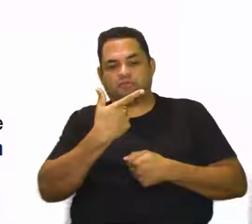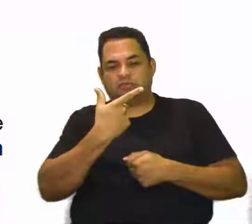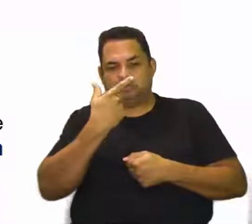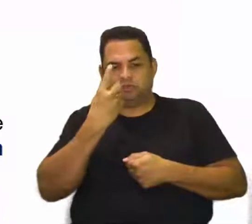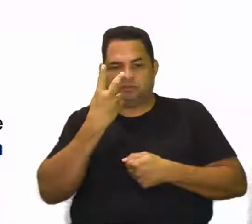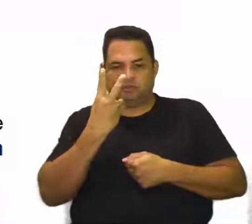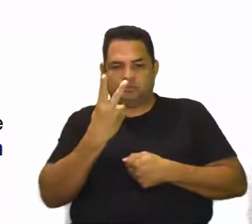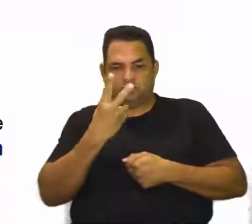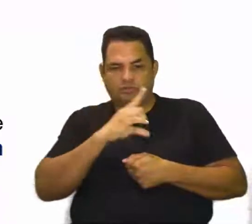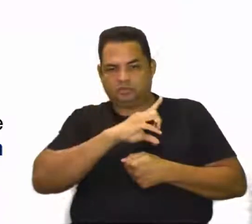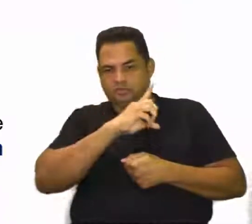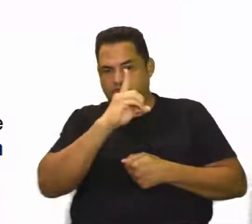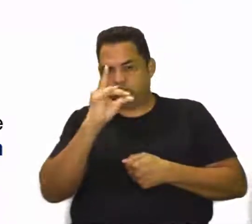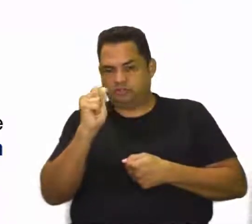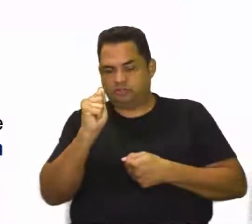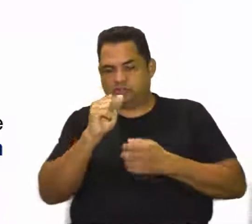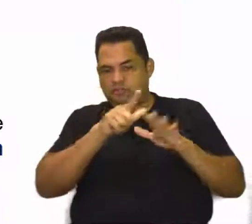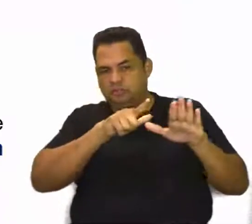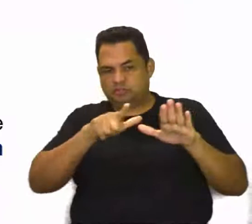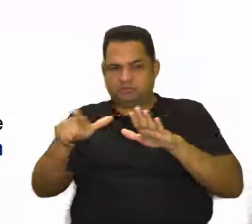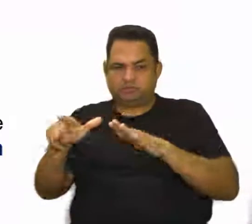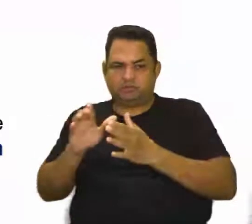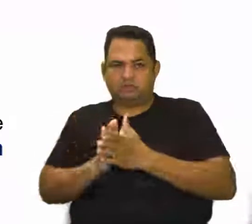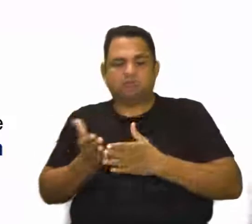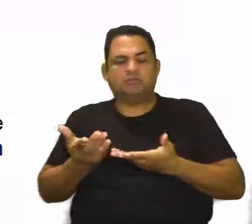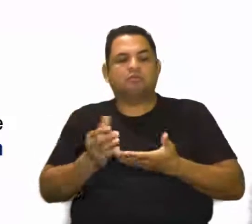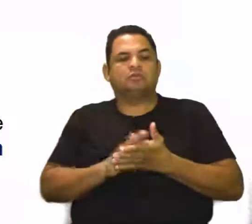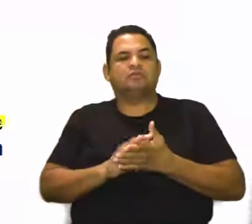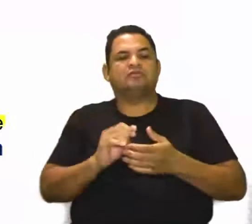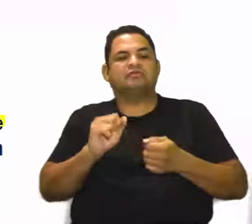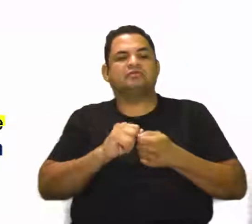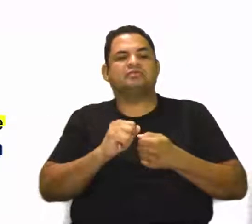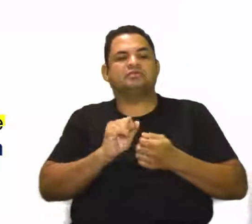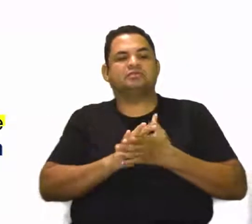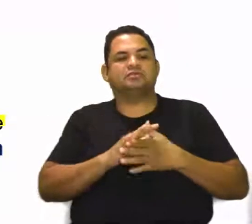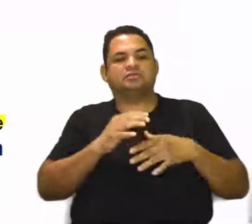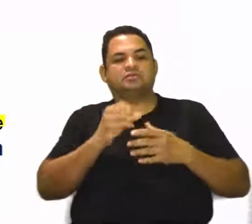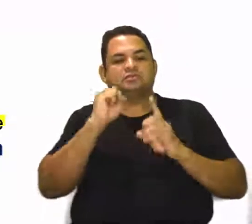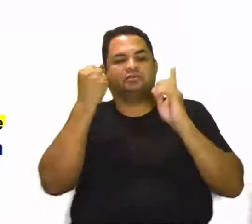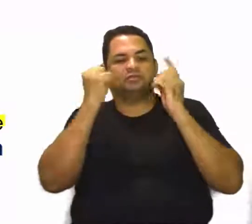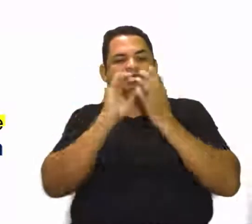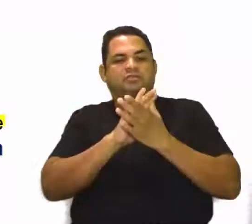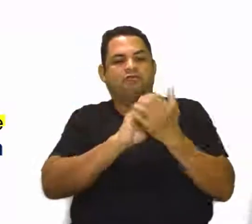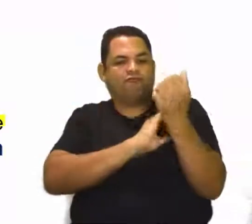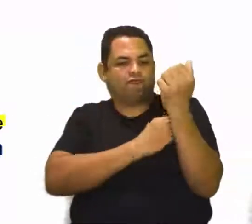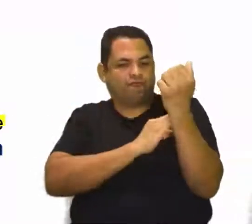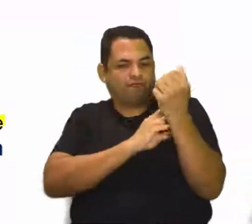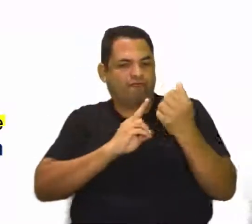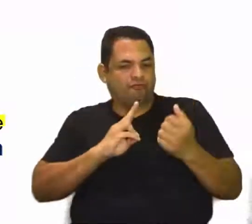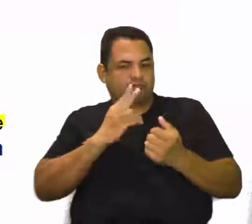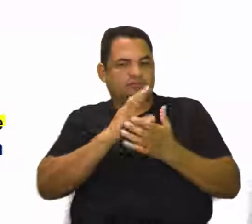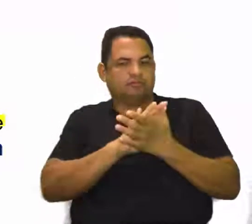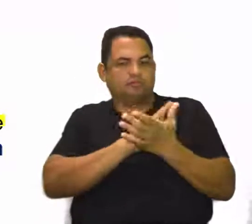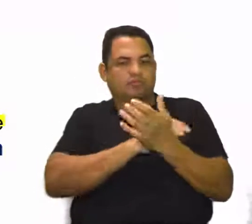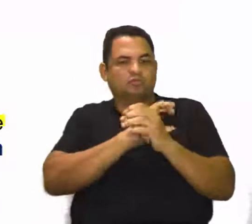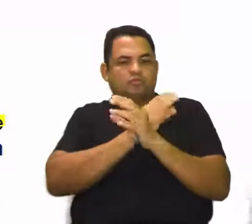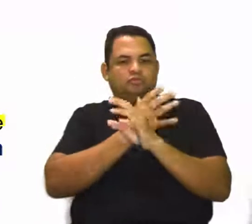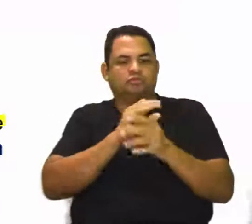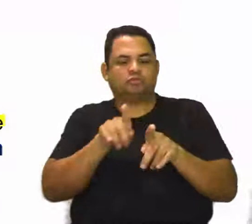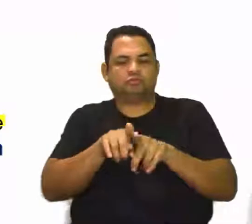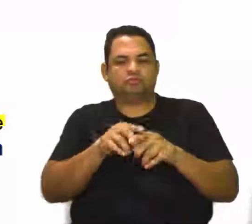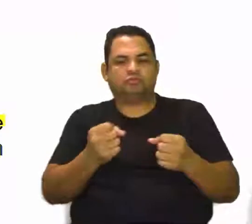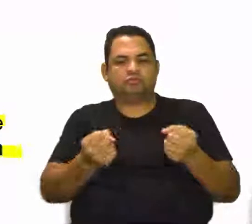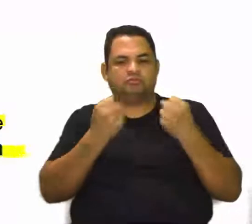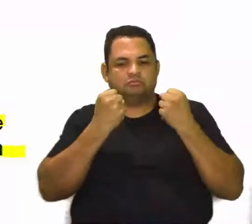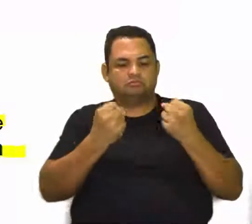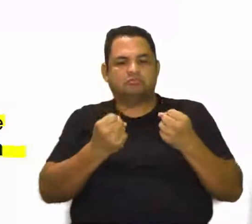professora Iris? Você pode incluir atividades de fortalecimento, né, para os músculos e para os ossos, como, por exemplo,